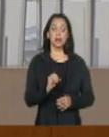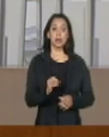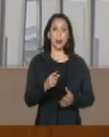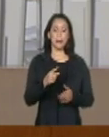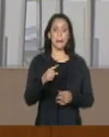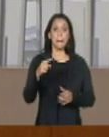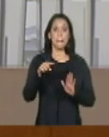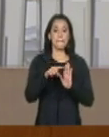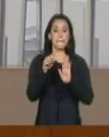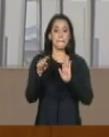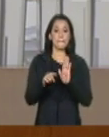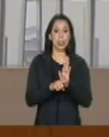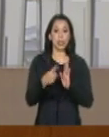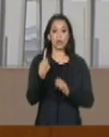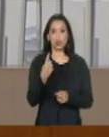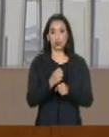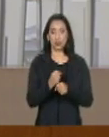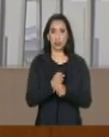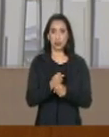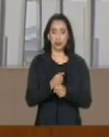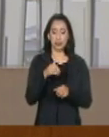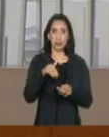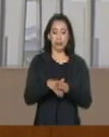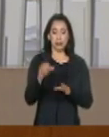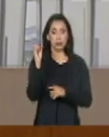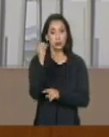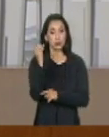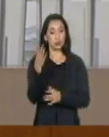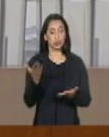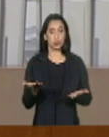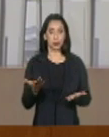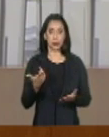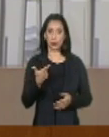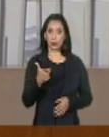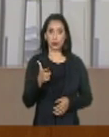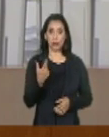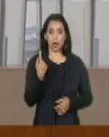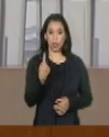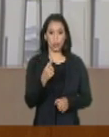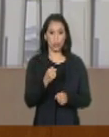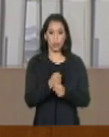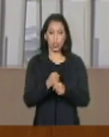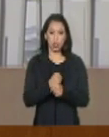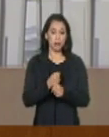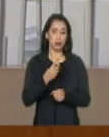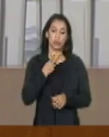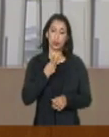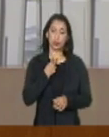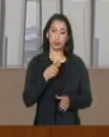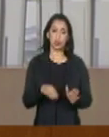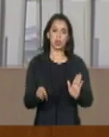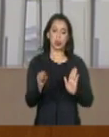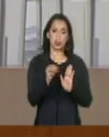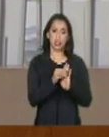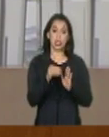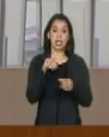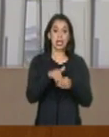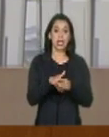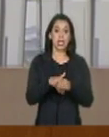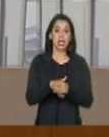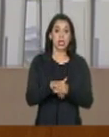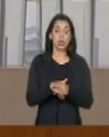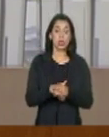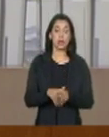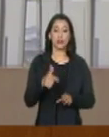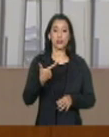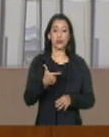de junho de 2010, as eleições eram em outubro de 2010. Por maioria, então, ela não foi aplicada nas eleições de 2010.